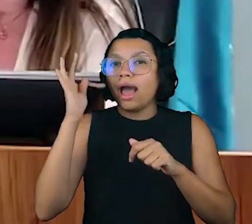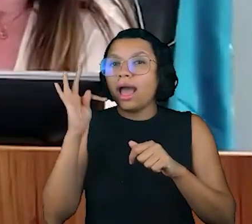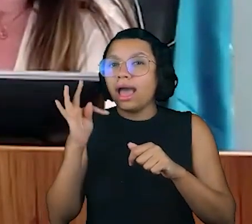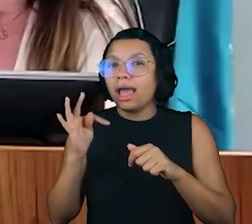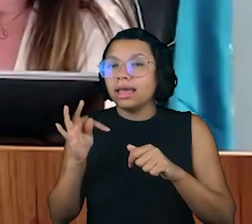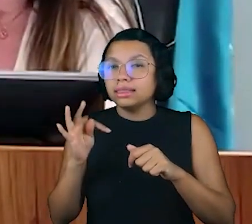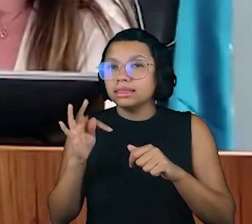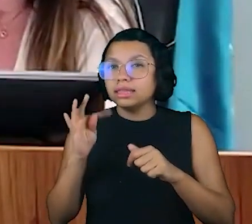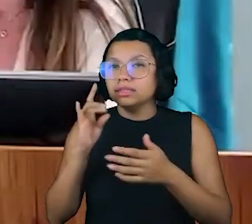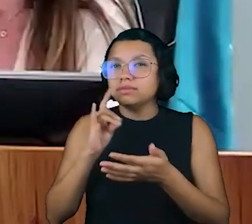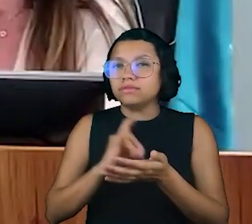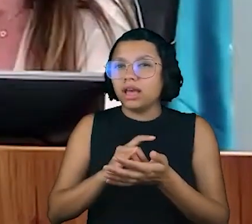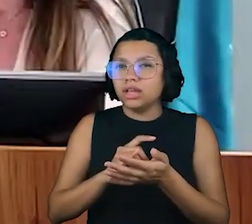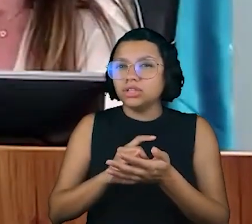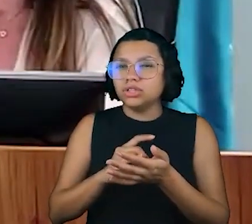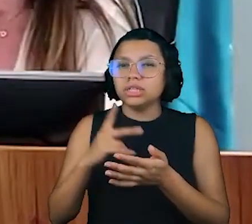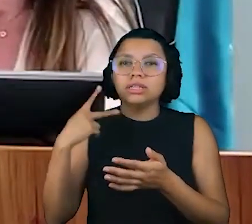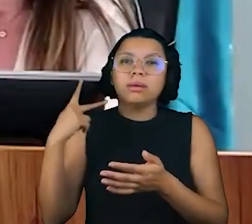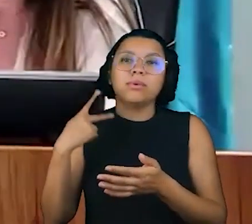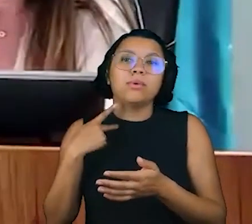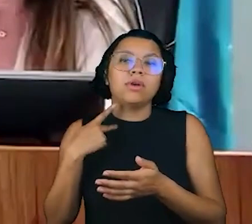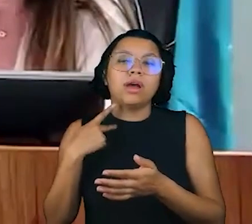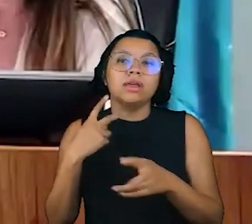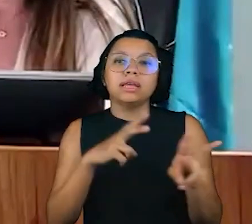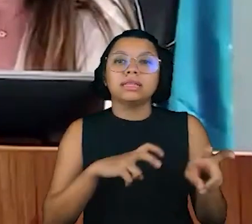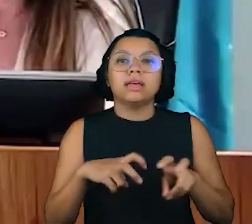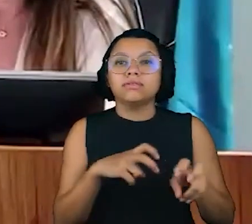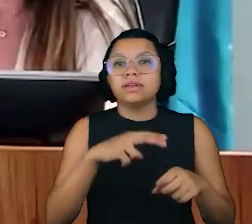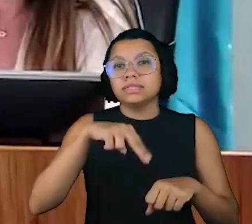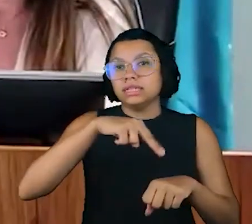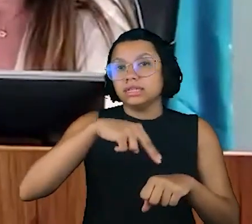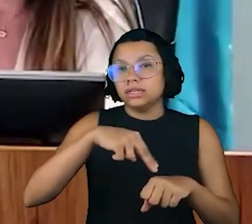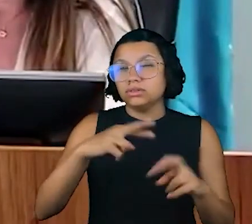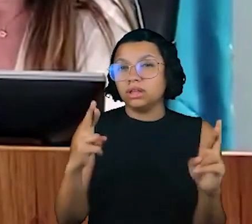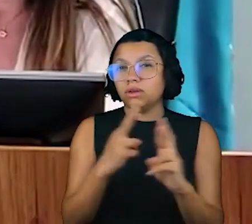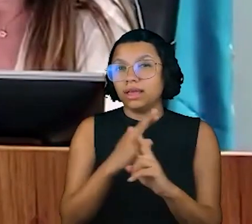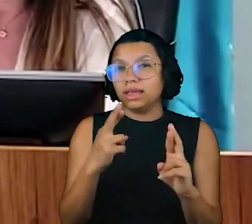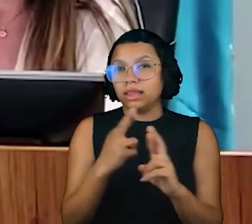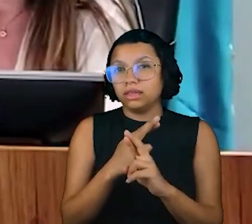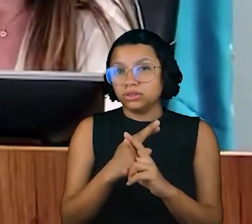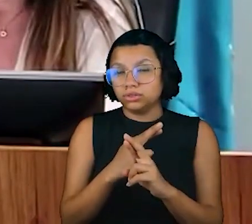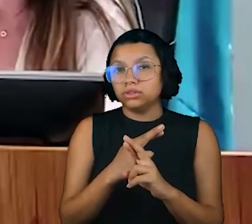da Procuradoria da Fazenda Nacional a respeito da